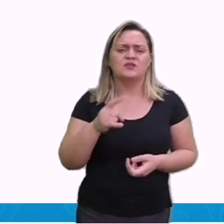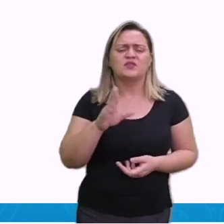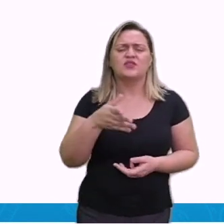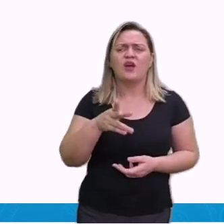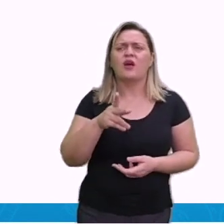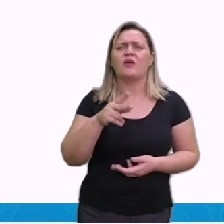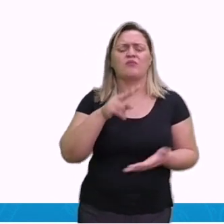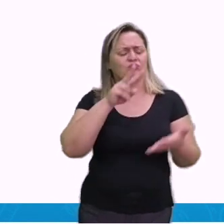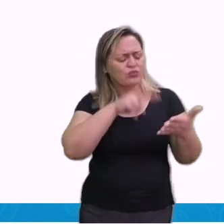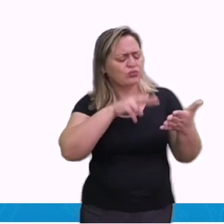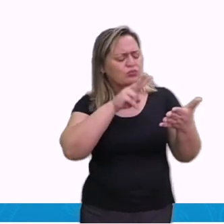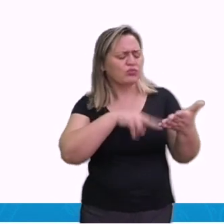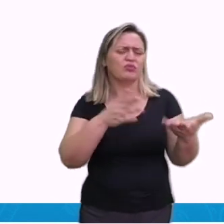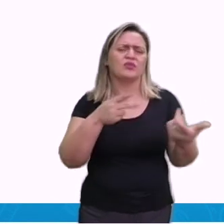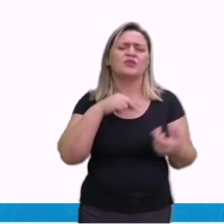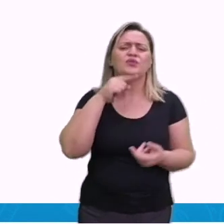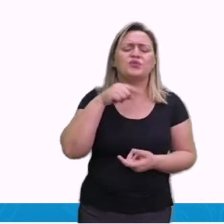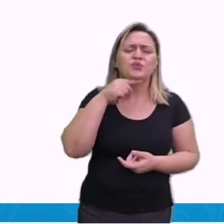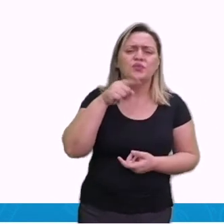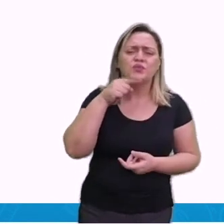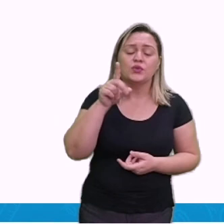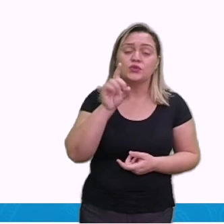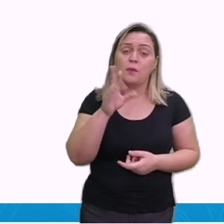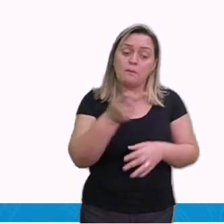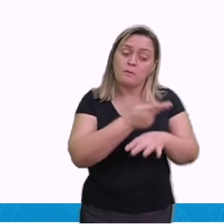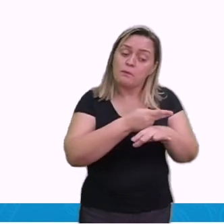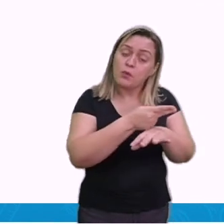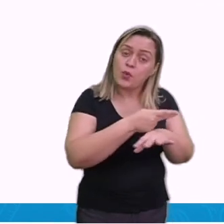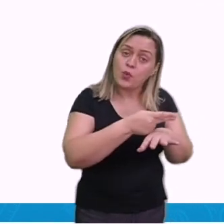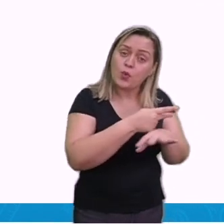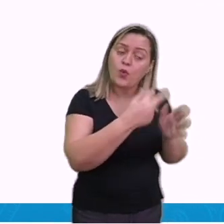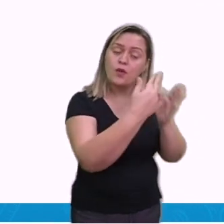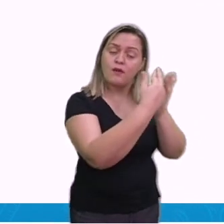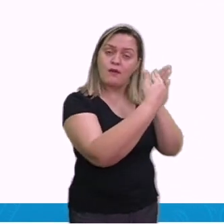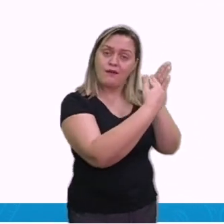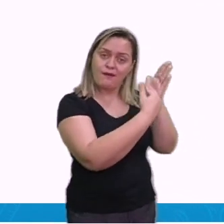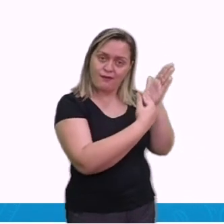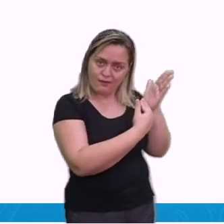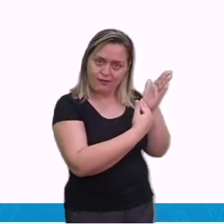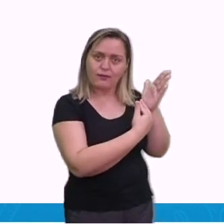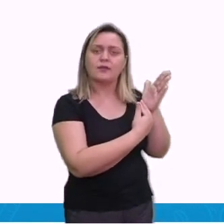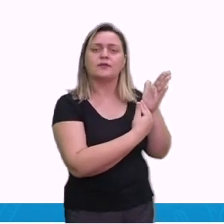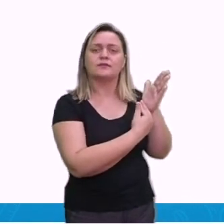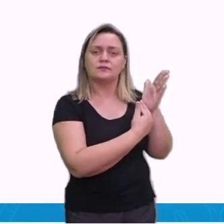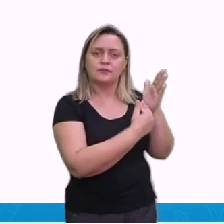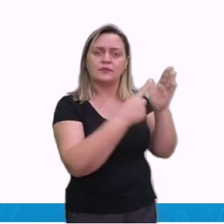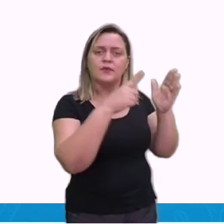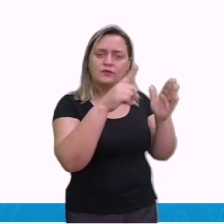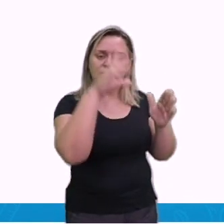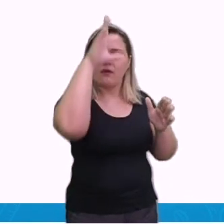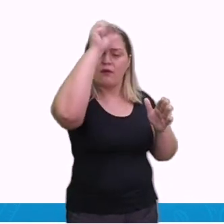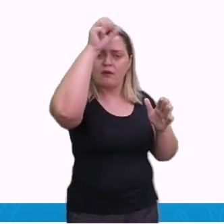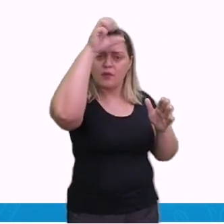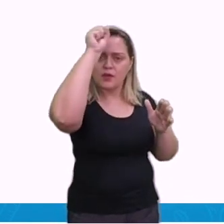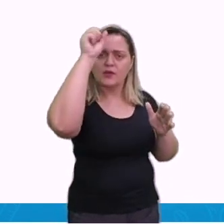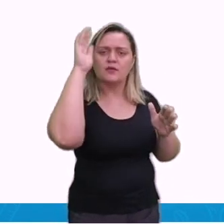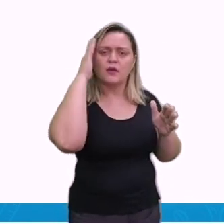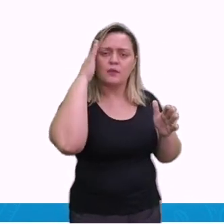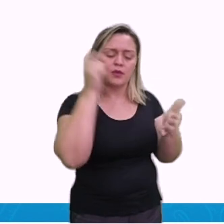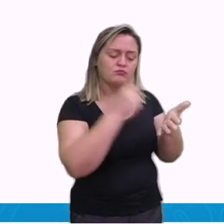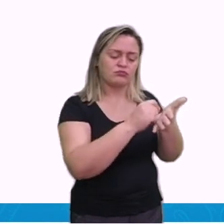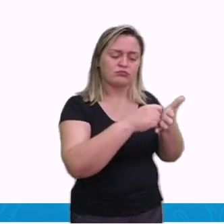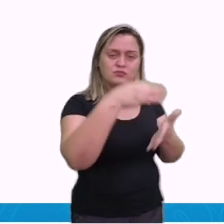consegue passar várias palavras para o plural de forma correta. Então, depois que você falou, você